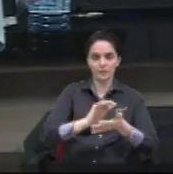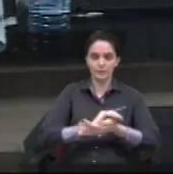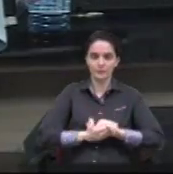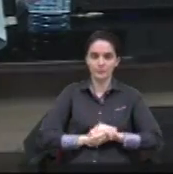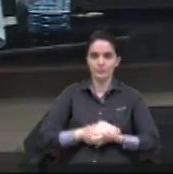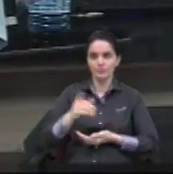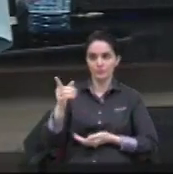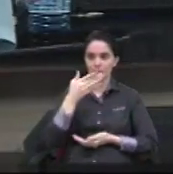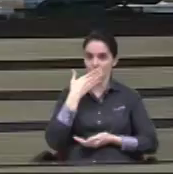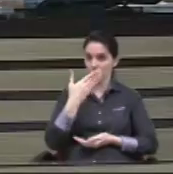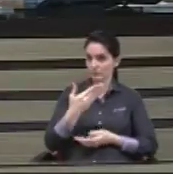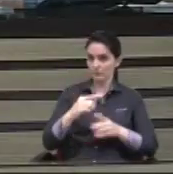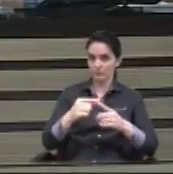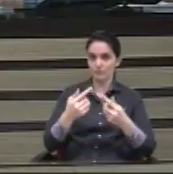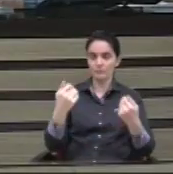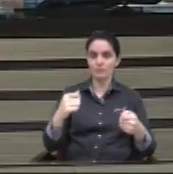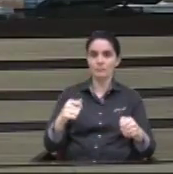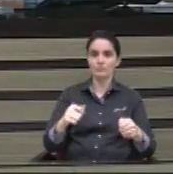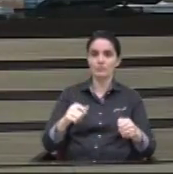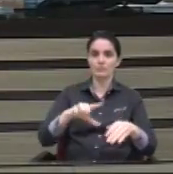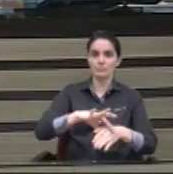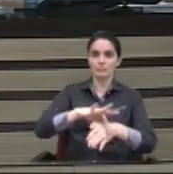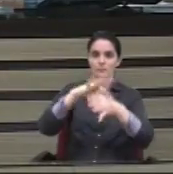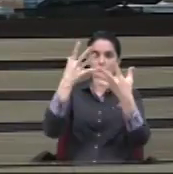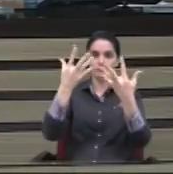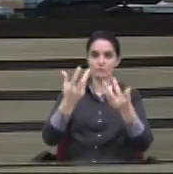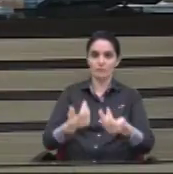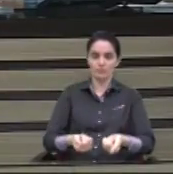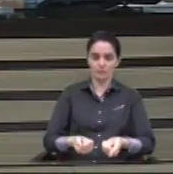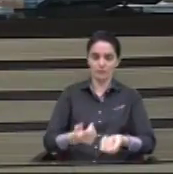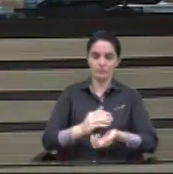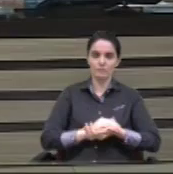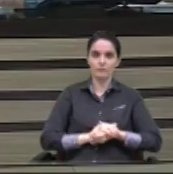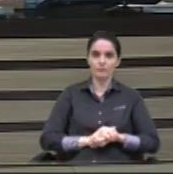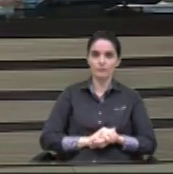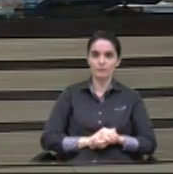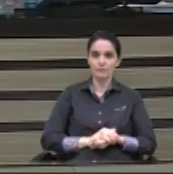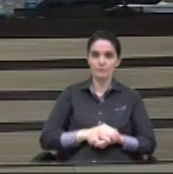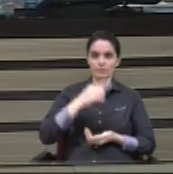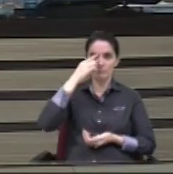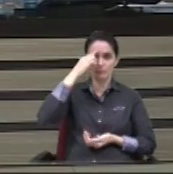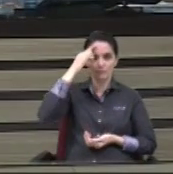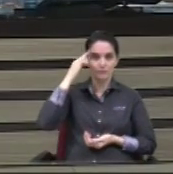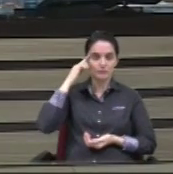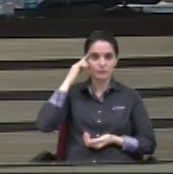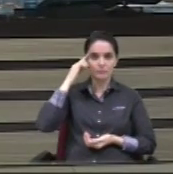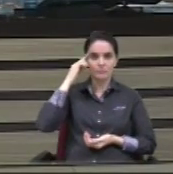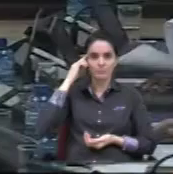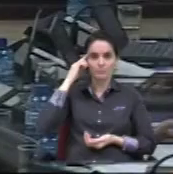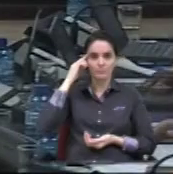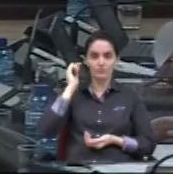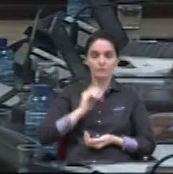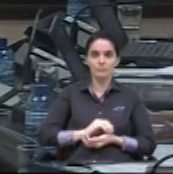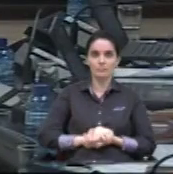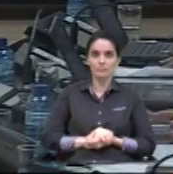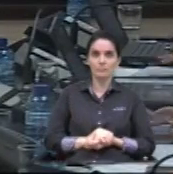Vossa Excelência é pertinente, porém eu preciso da anuência dos líderes. Vereador Wilson Nunes Cerqueira.